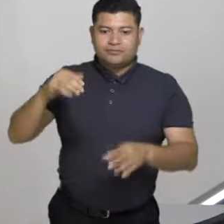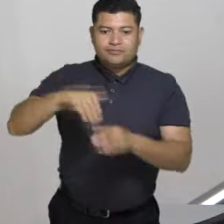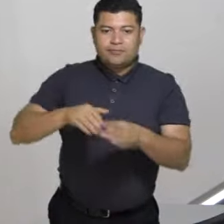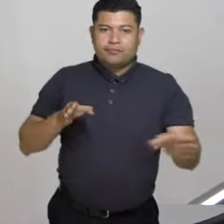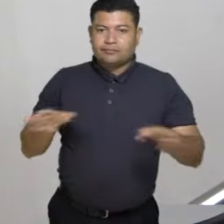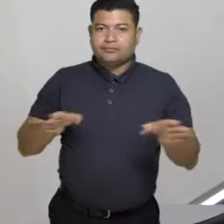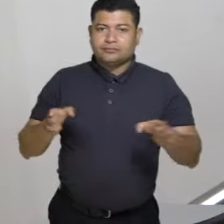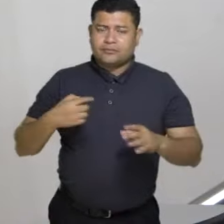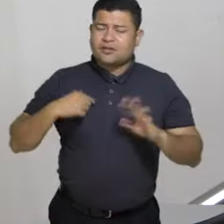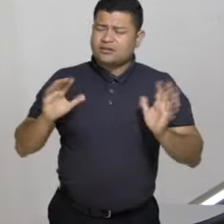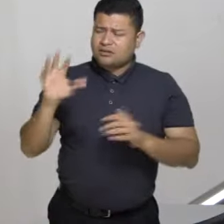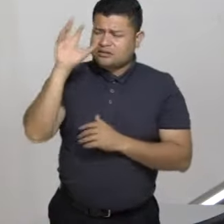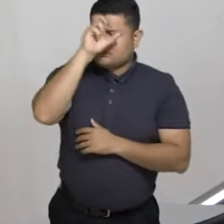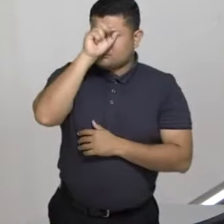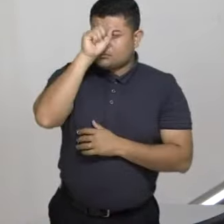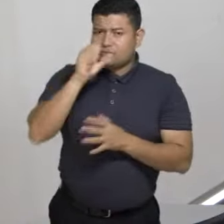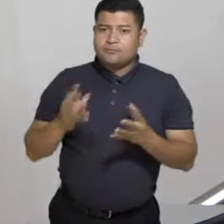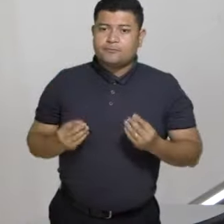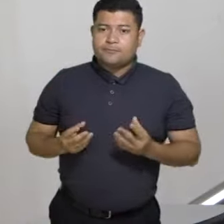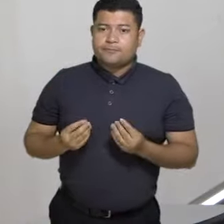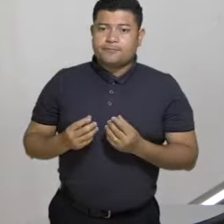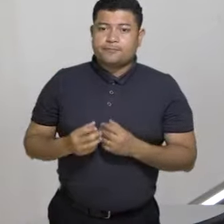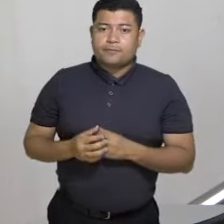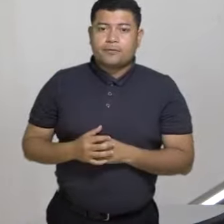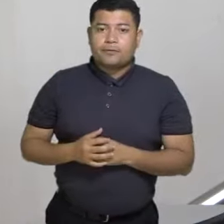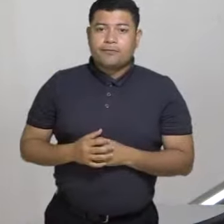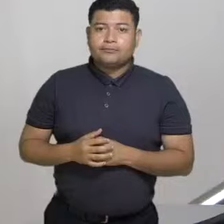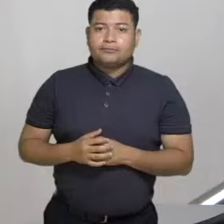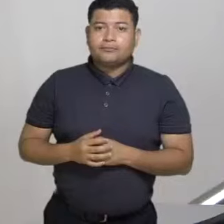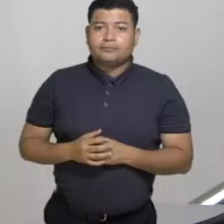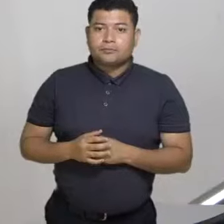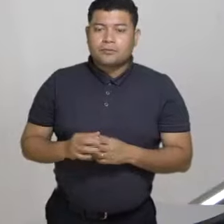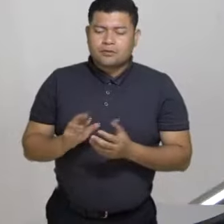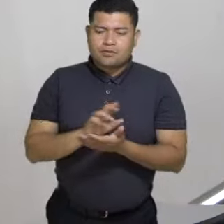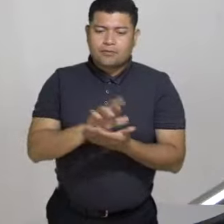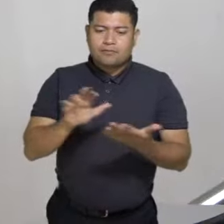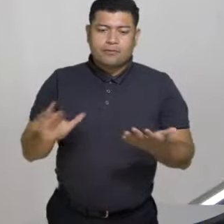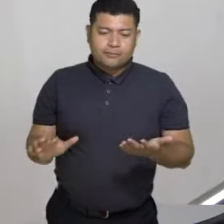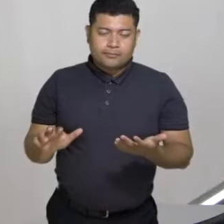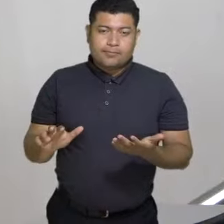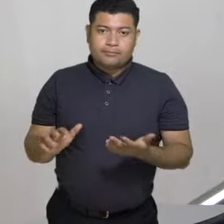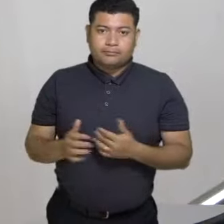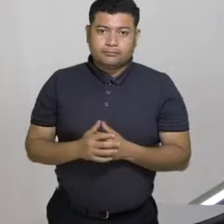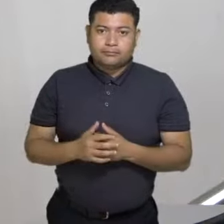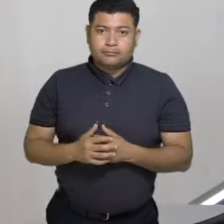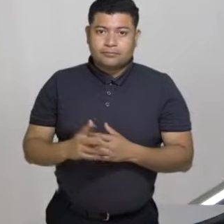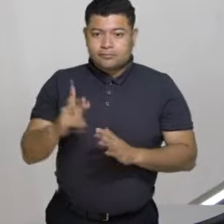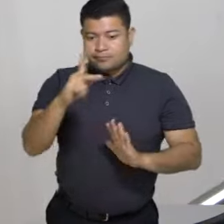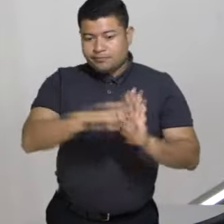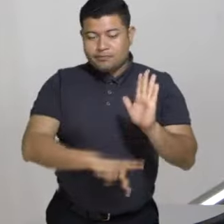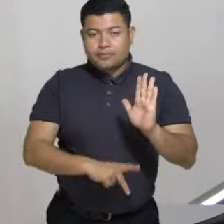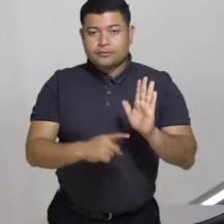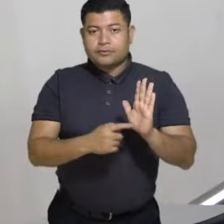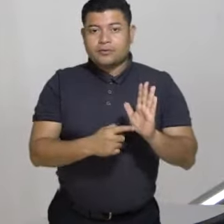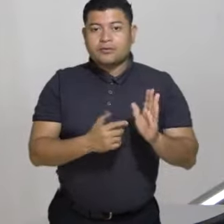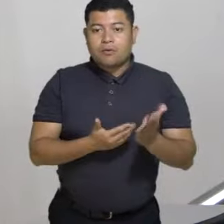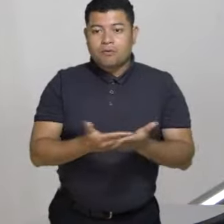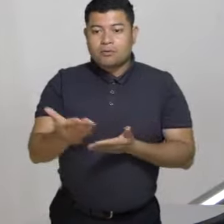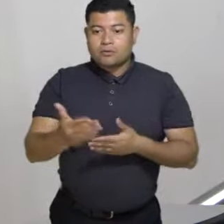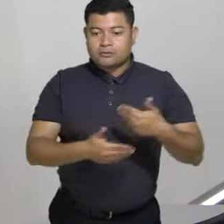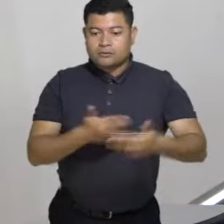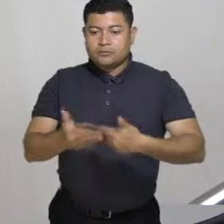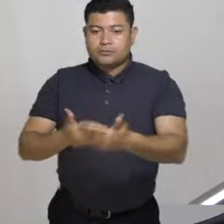aprendeu muito nessa casa, com muitas lições. Esse projeto entrou aqui dia